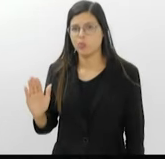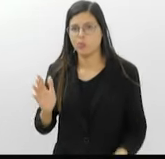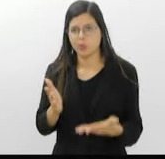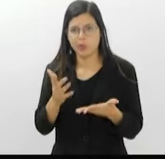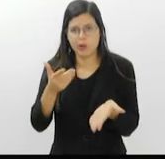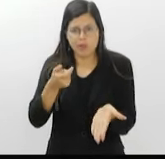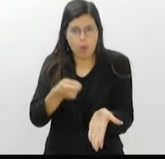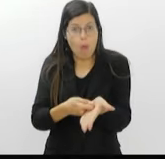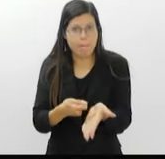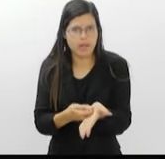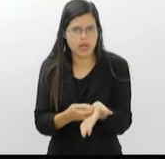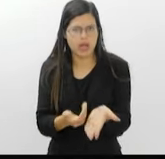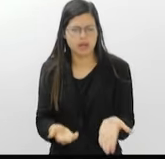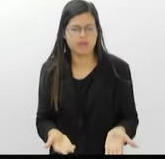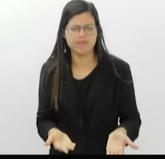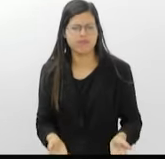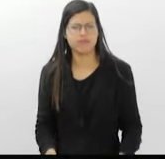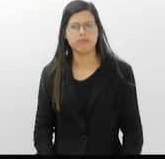força.